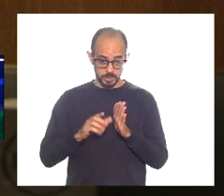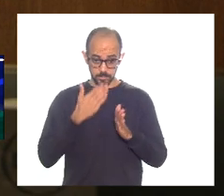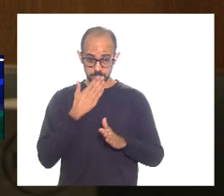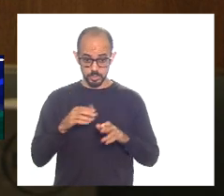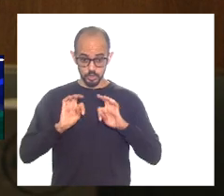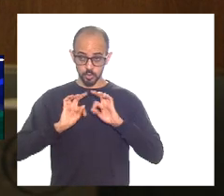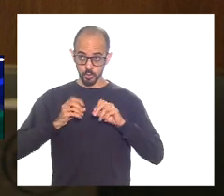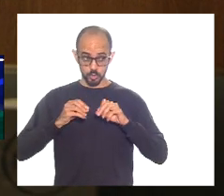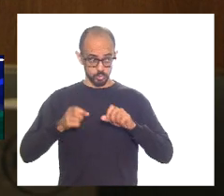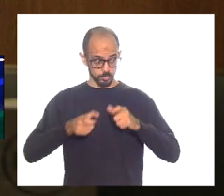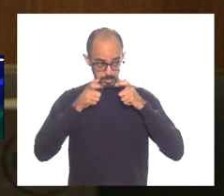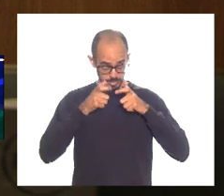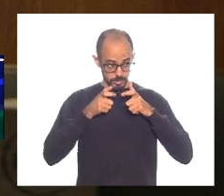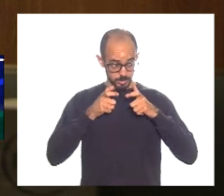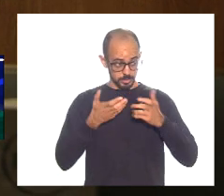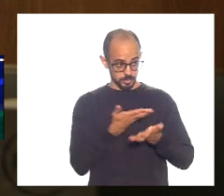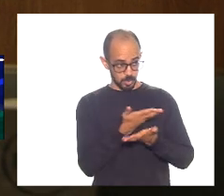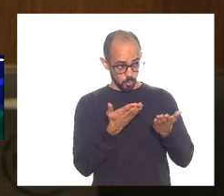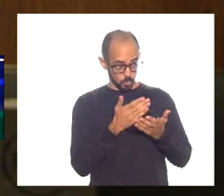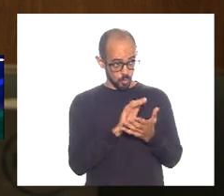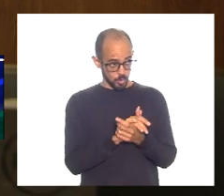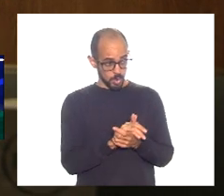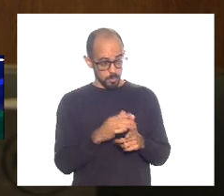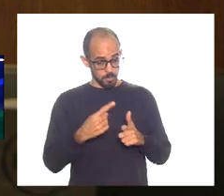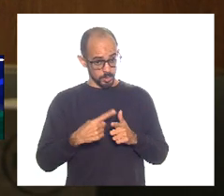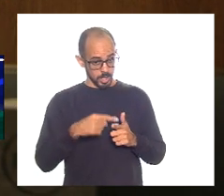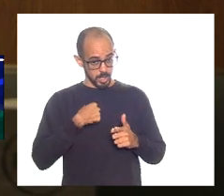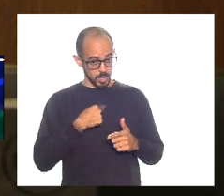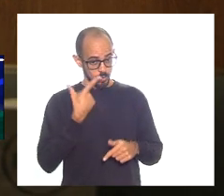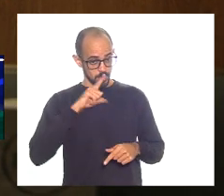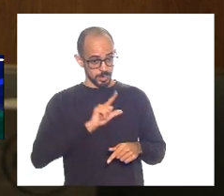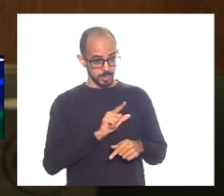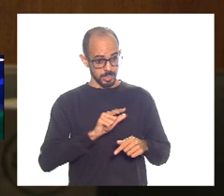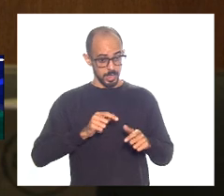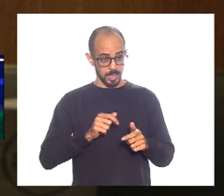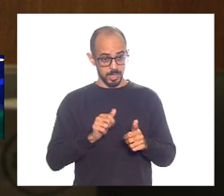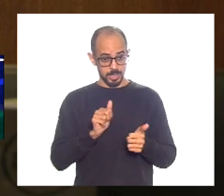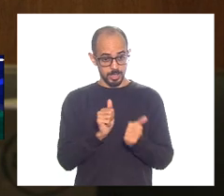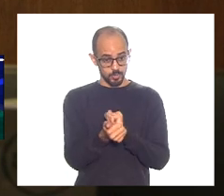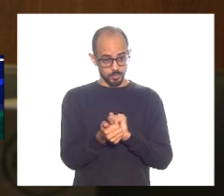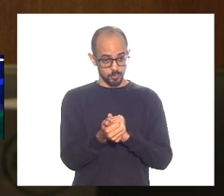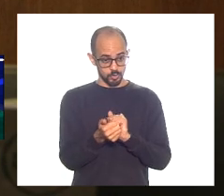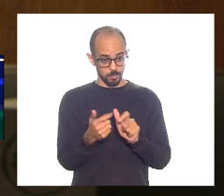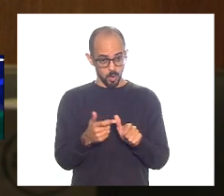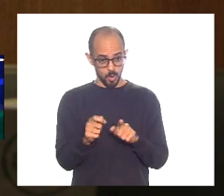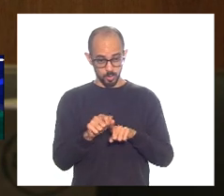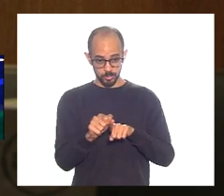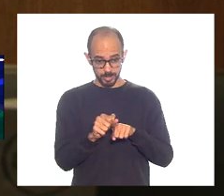a todos aí, é que eu acabei de ganhar uma chuteira aqui, ó. Ó.